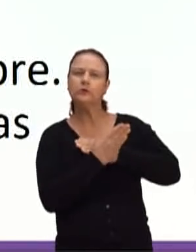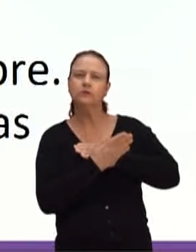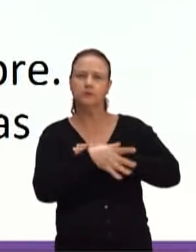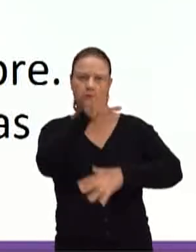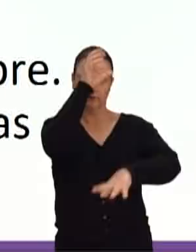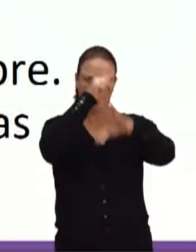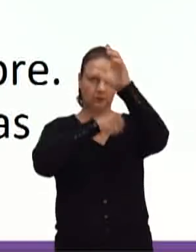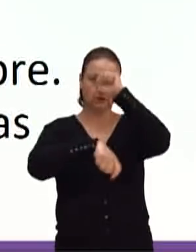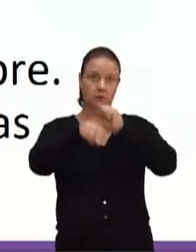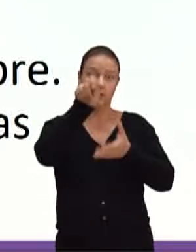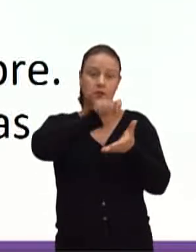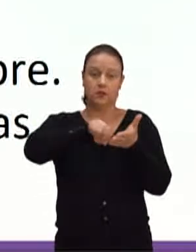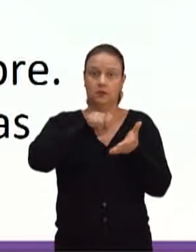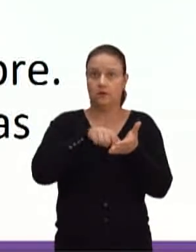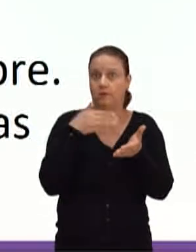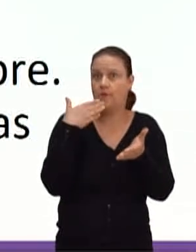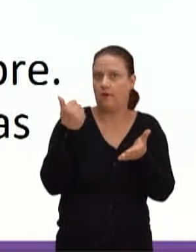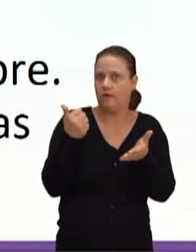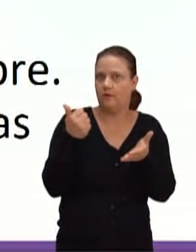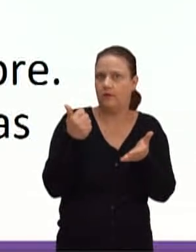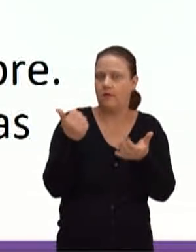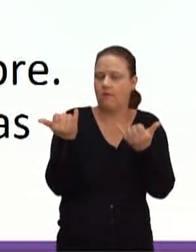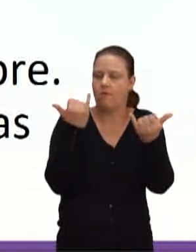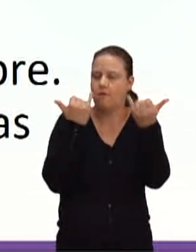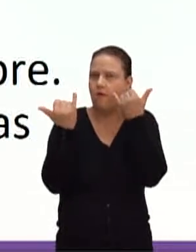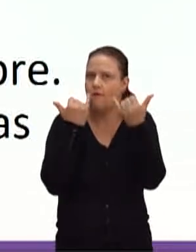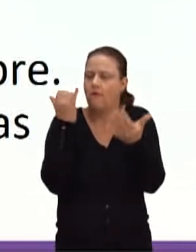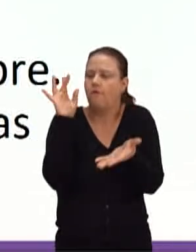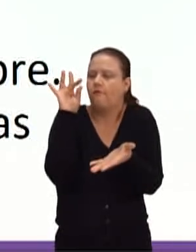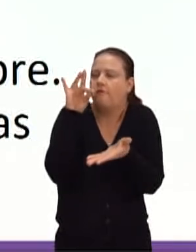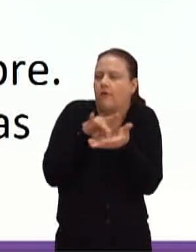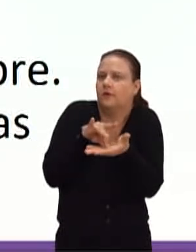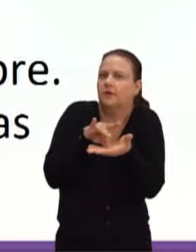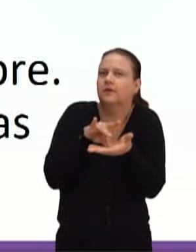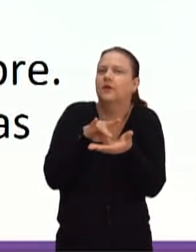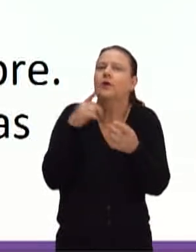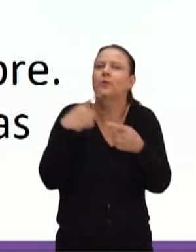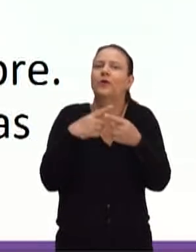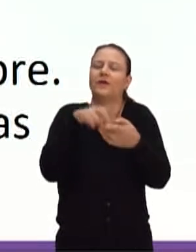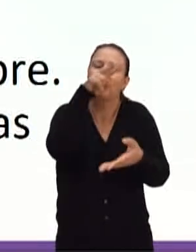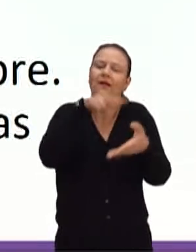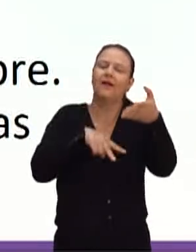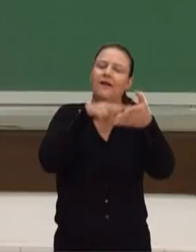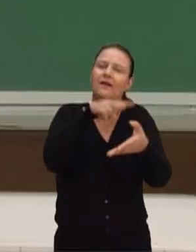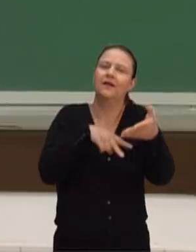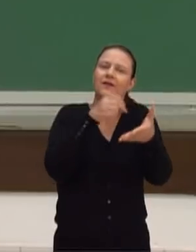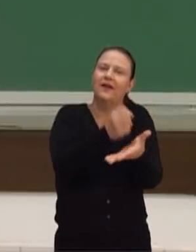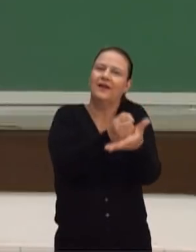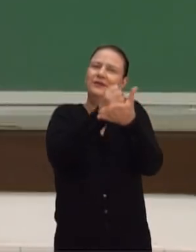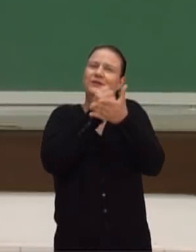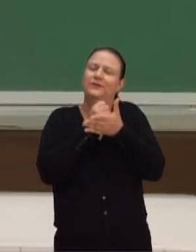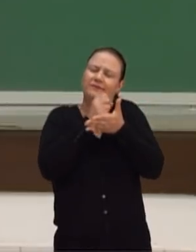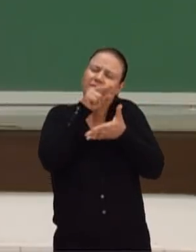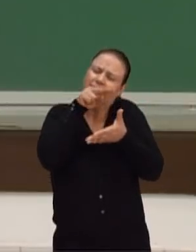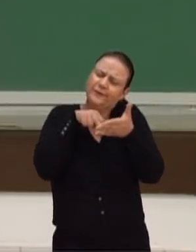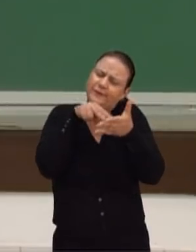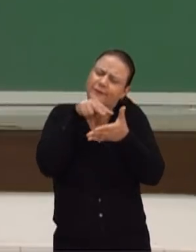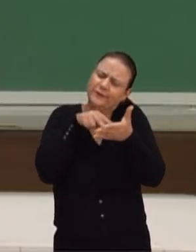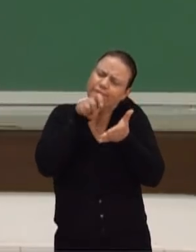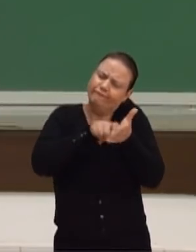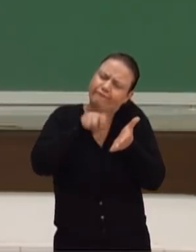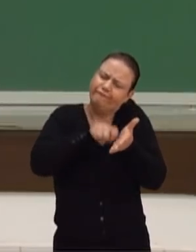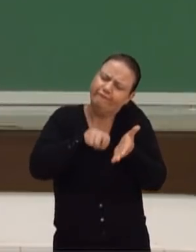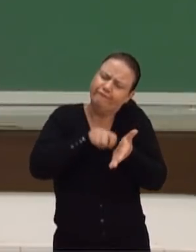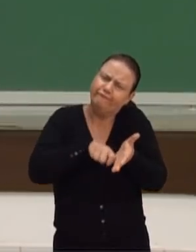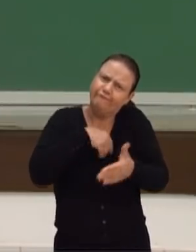melhor. Essa é uma informação verdadeira, pois a leitura contribui com o processo de escrita. Claro, leia, leia, leia sempre.